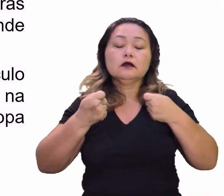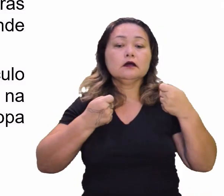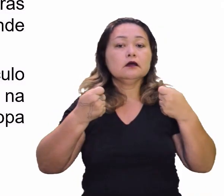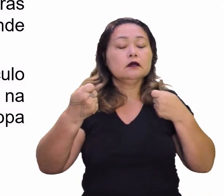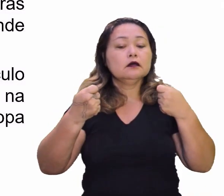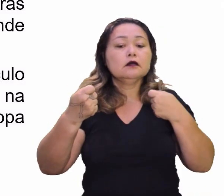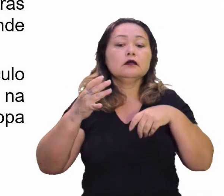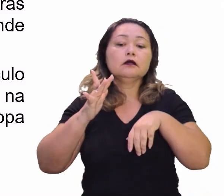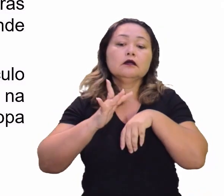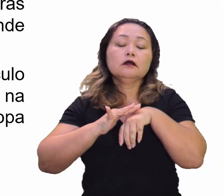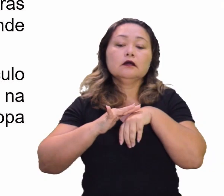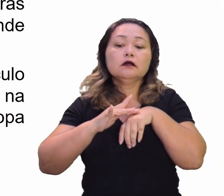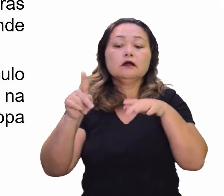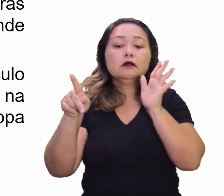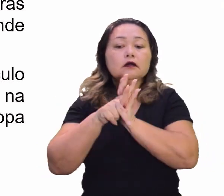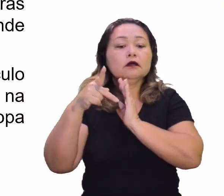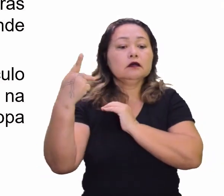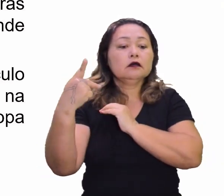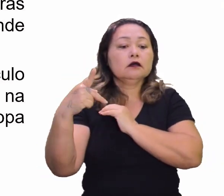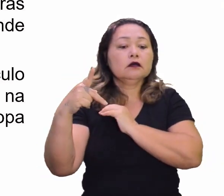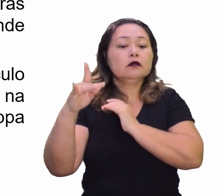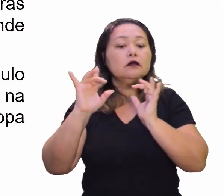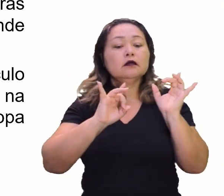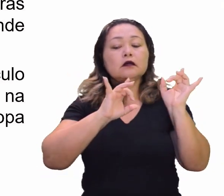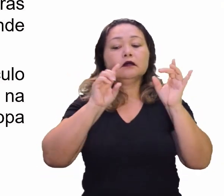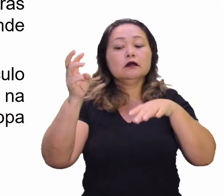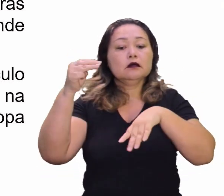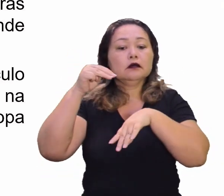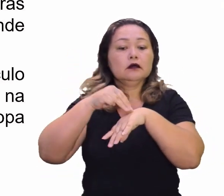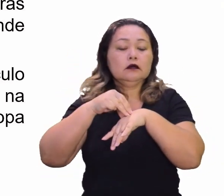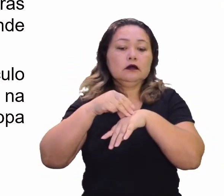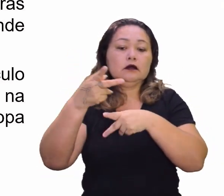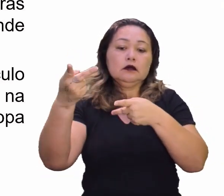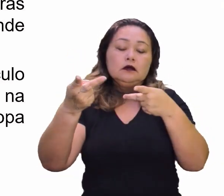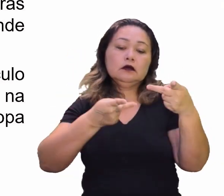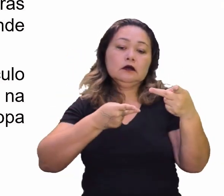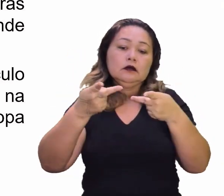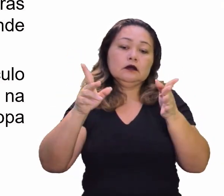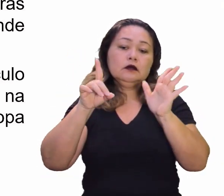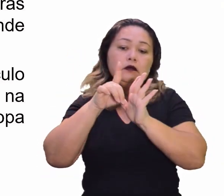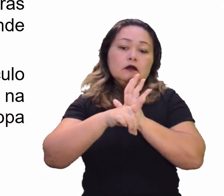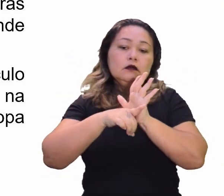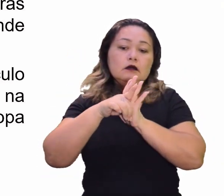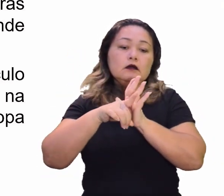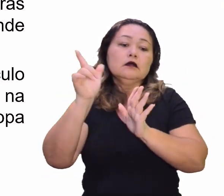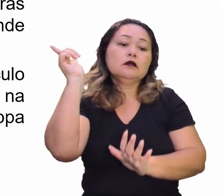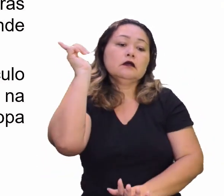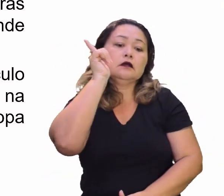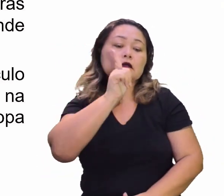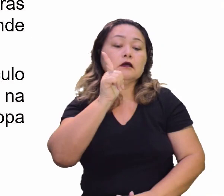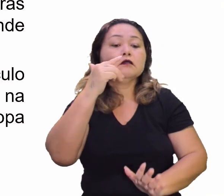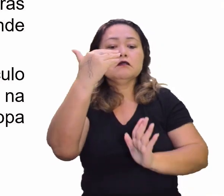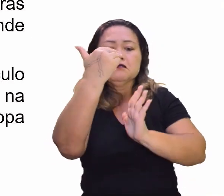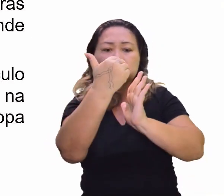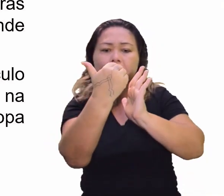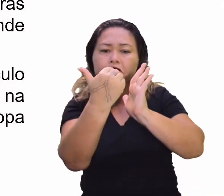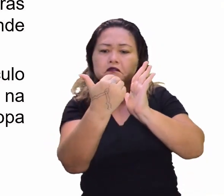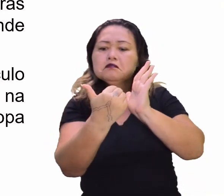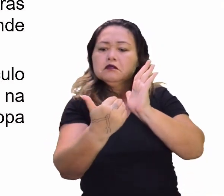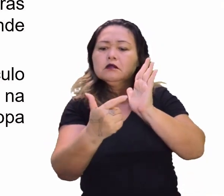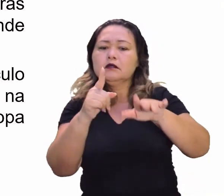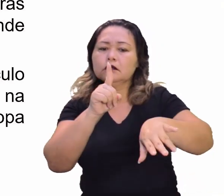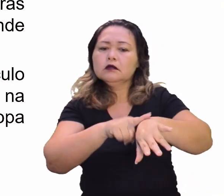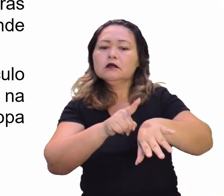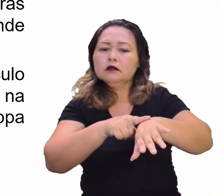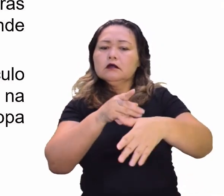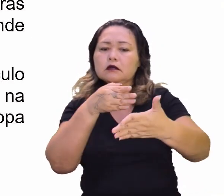Devido ao total controle das doenças tropicais, como especialmente a malária, o projeto da estrada conseguiu cumprir todos os